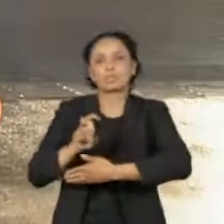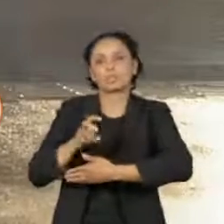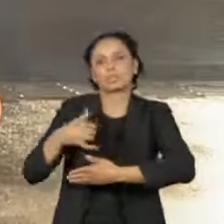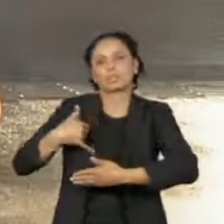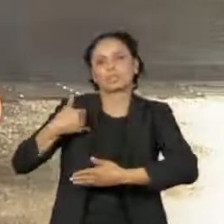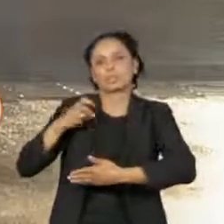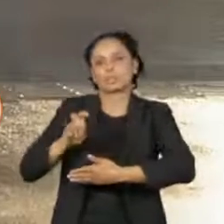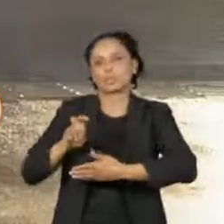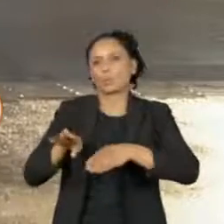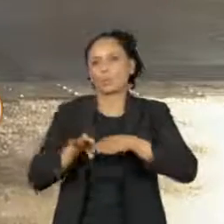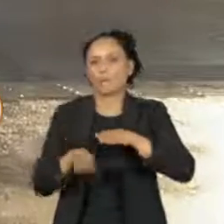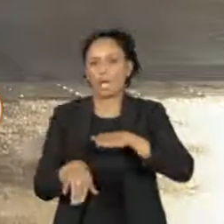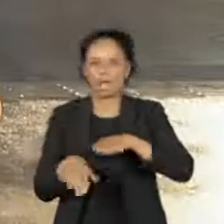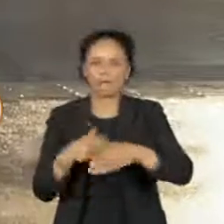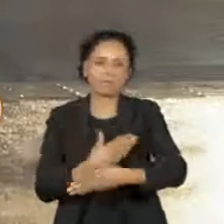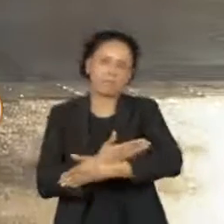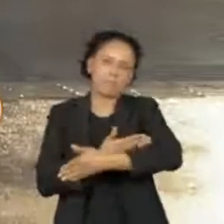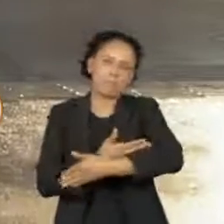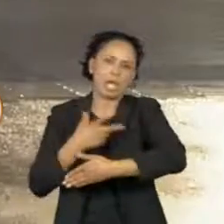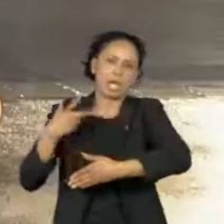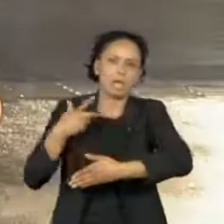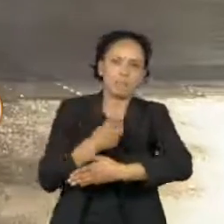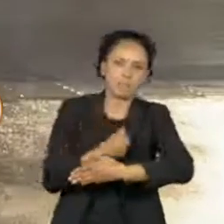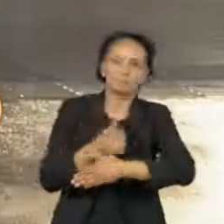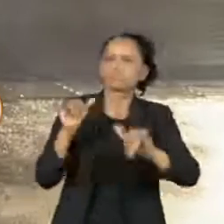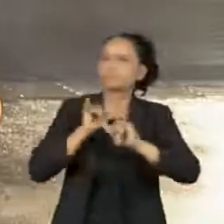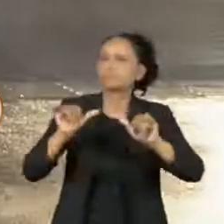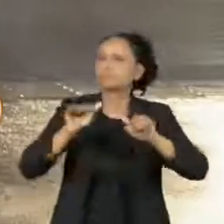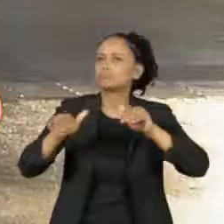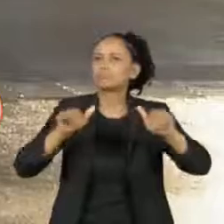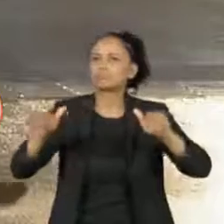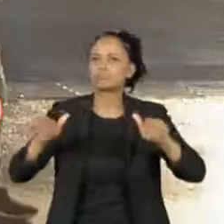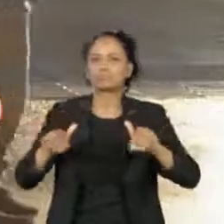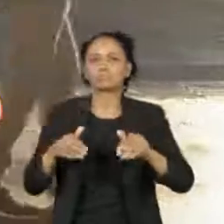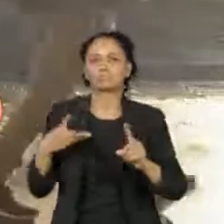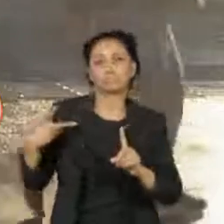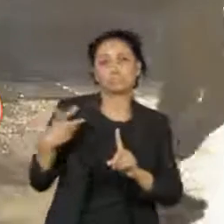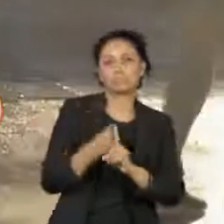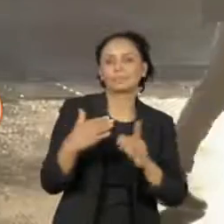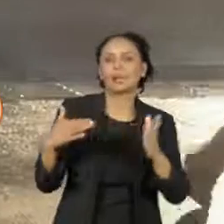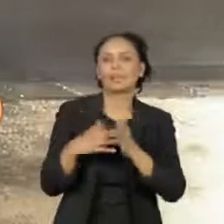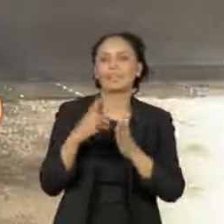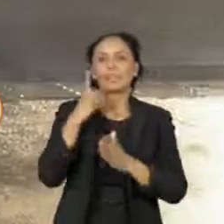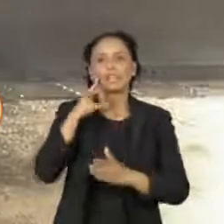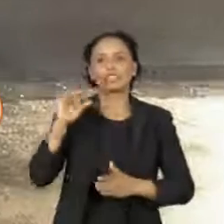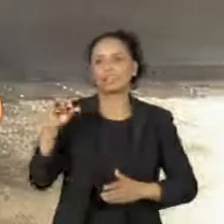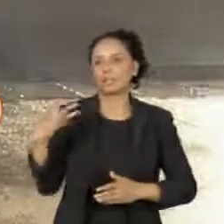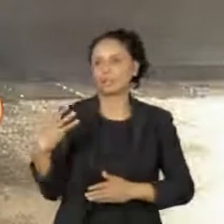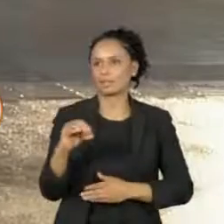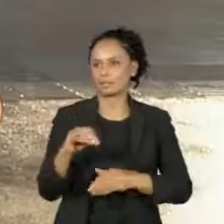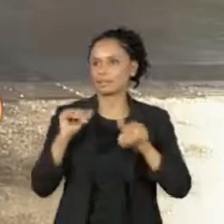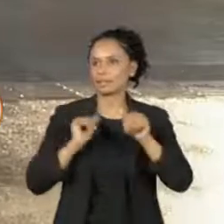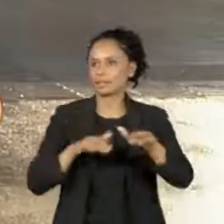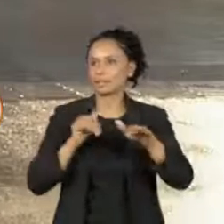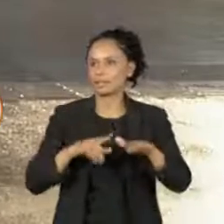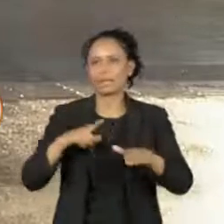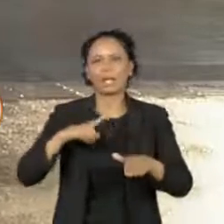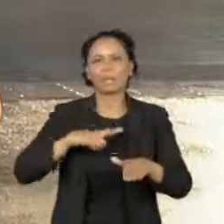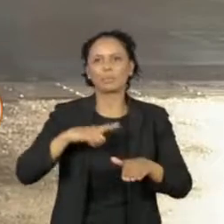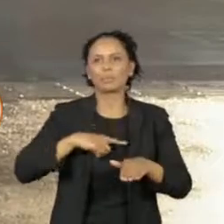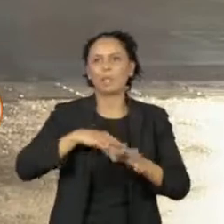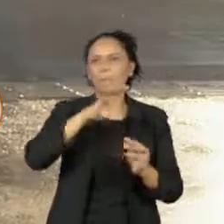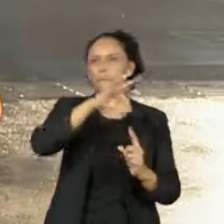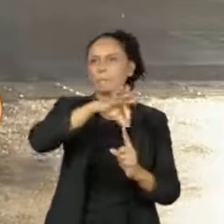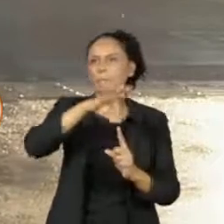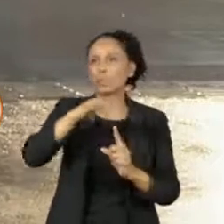Por isso, a gente reforça que a campanha de vacinação contra a polio vai até o dia 30 de setembro em mais de 40 mil